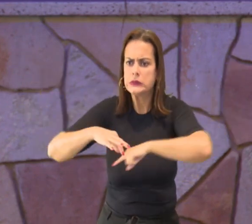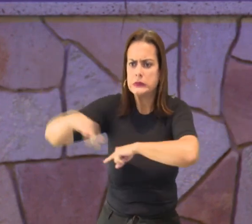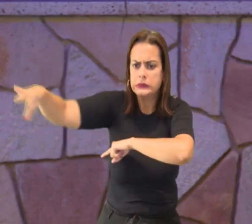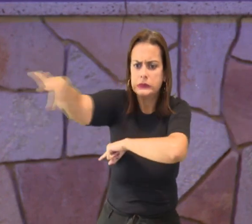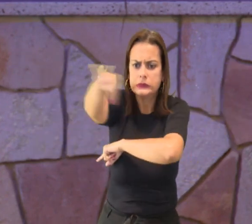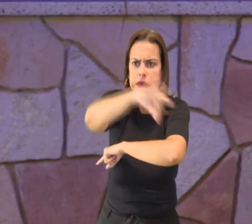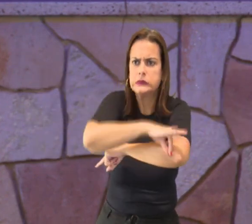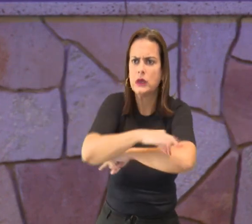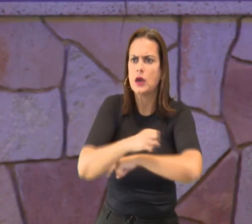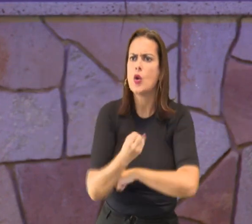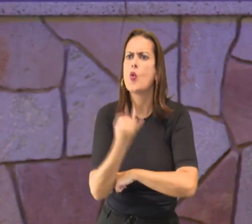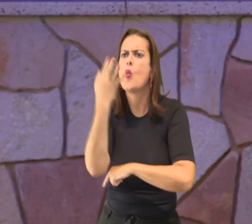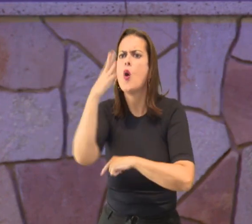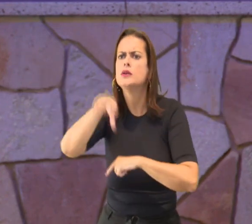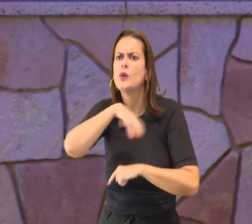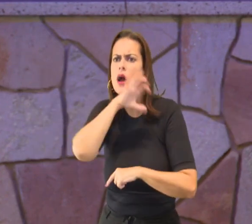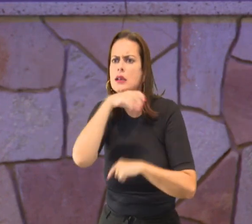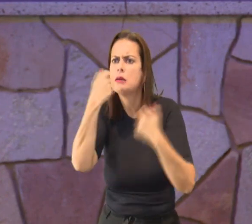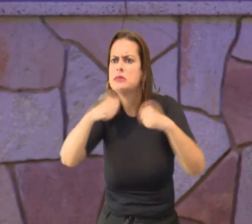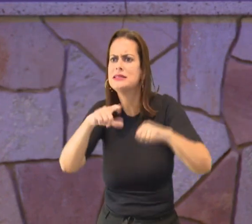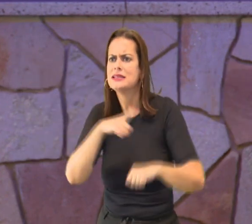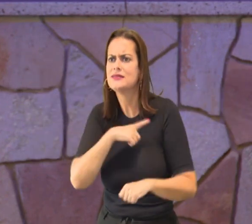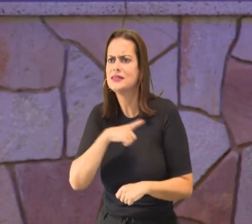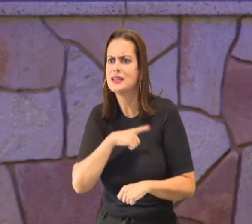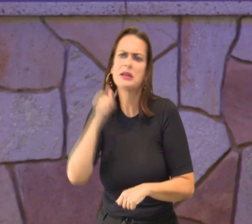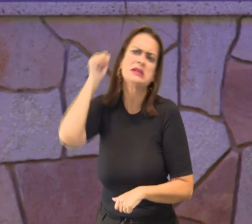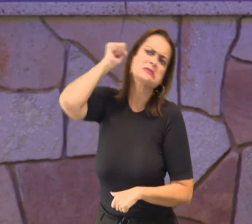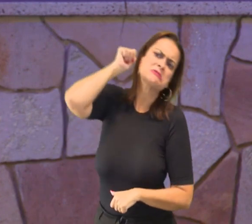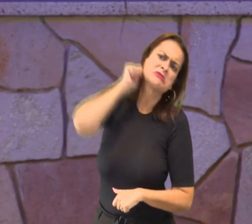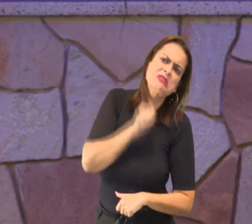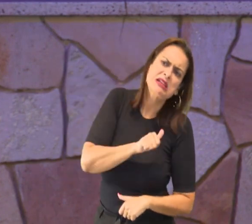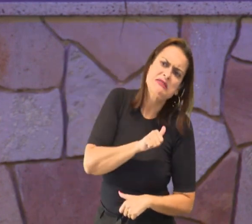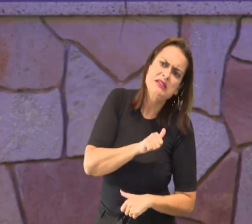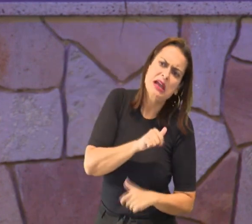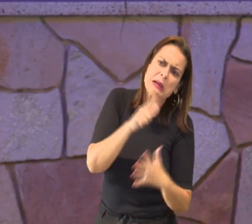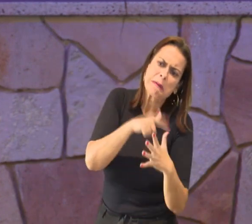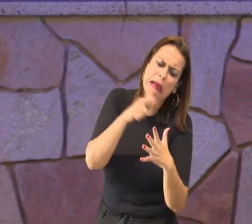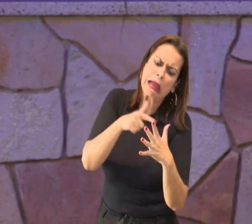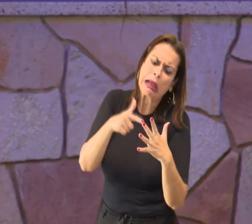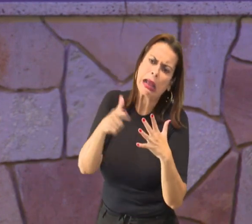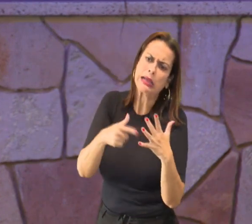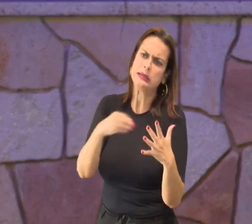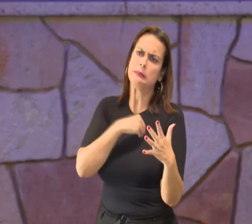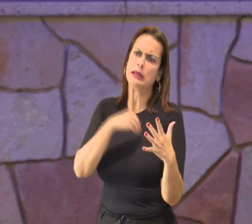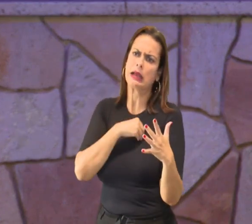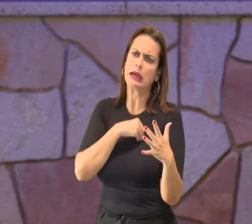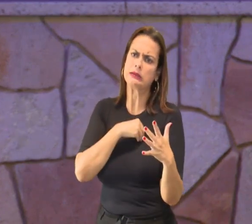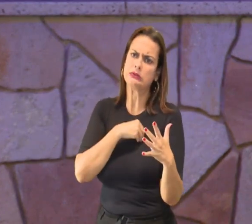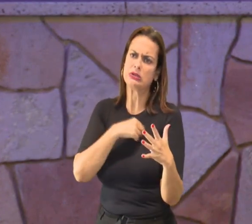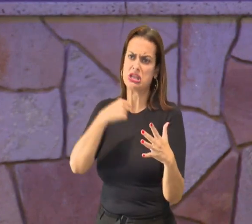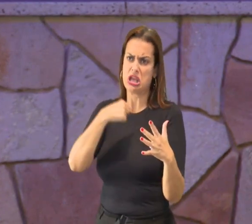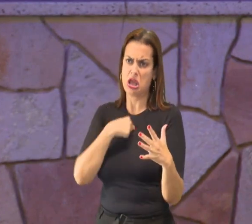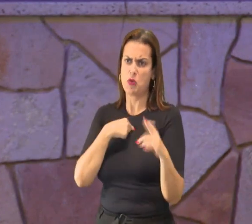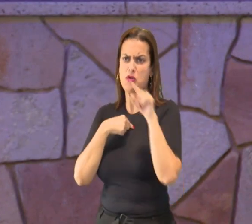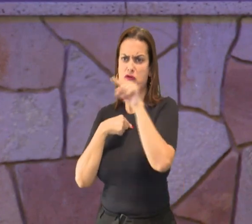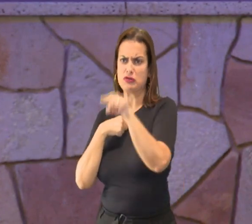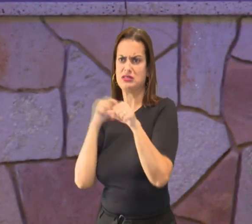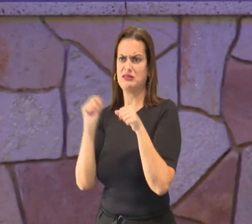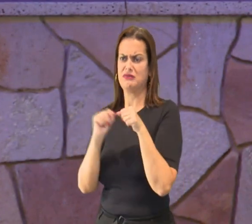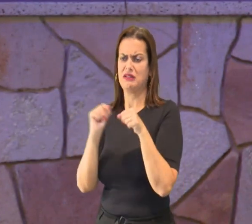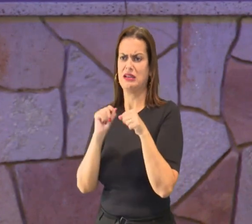Quantos animais você deveria ter para sacrificar por cada pecado que você e eu